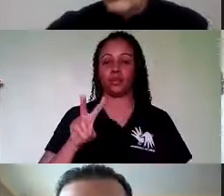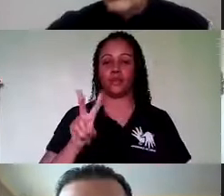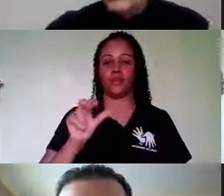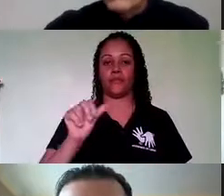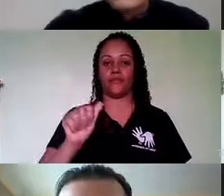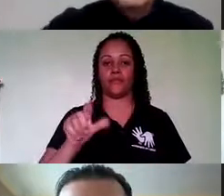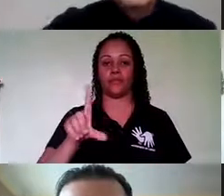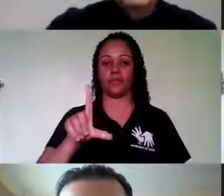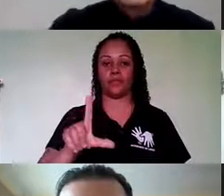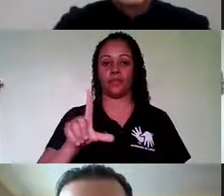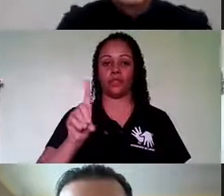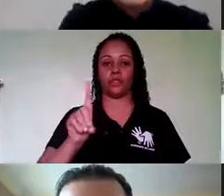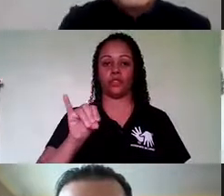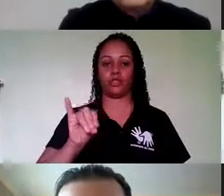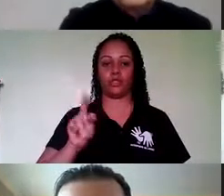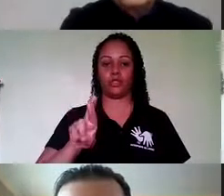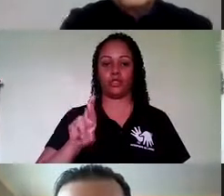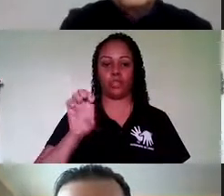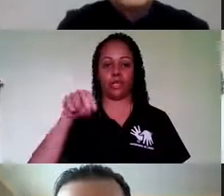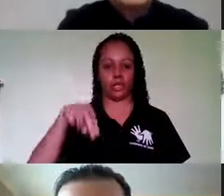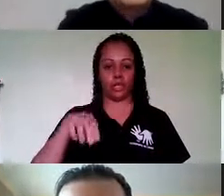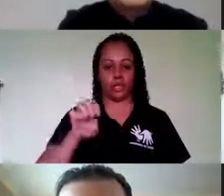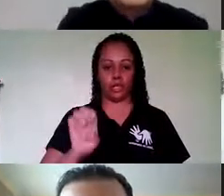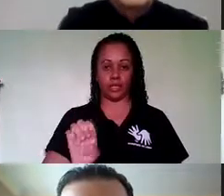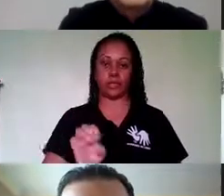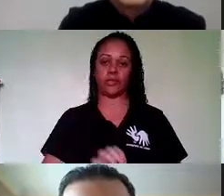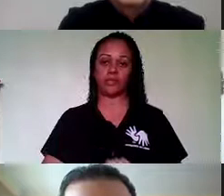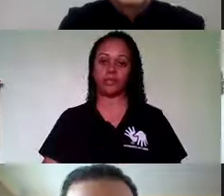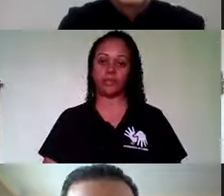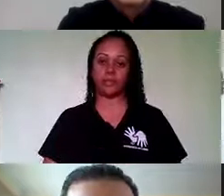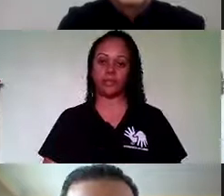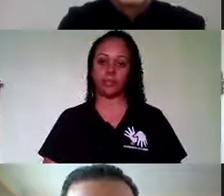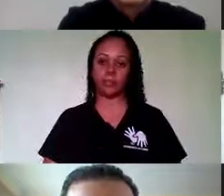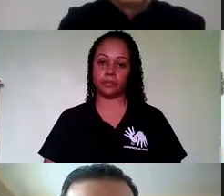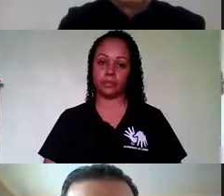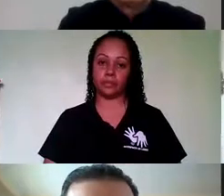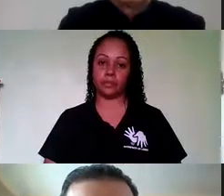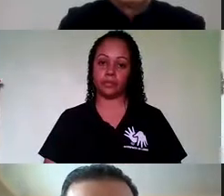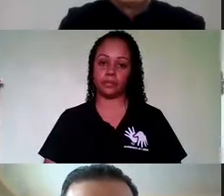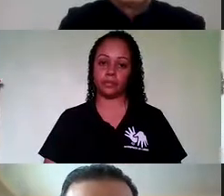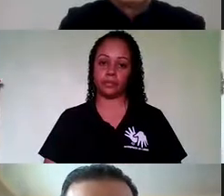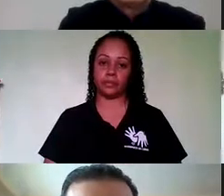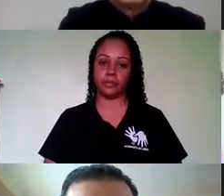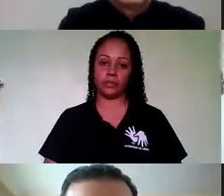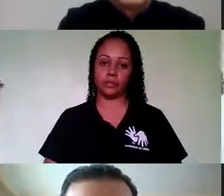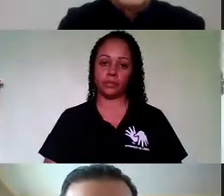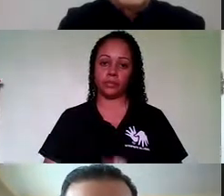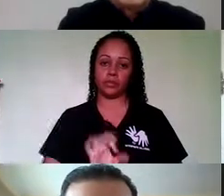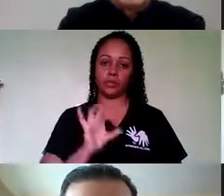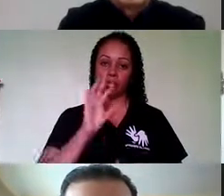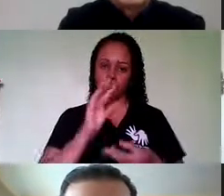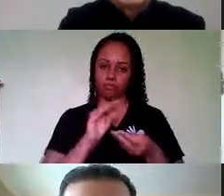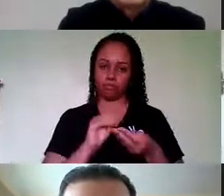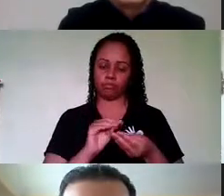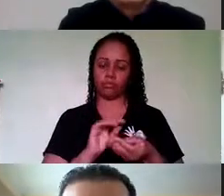um importante parceiro e não só genericamente... Eu quero uma questão de ordem, por favor. Só concluindo, eu acho